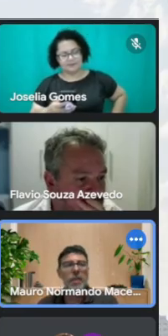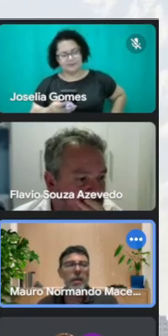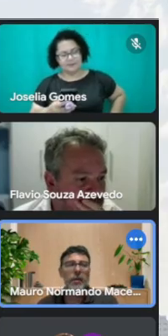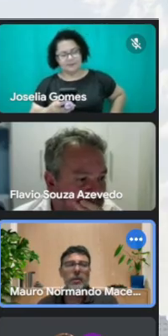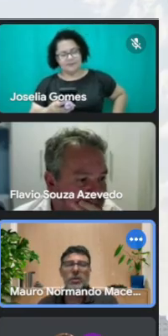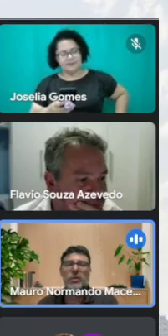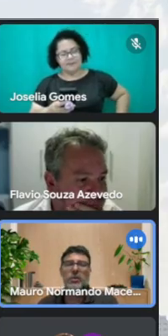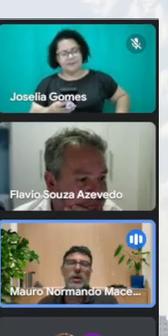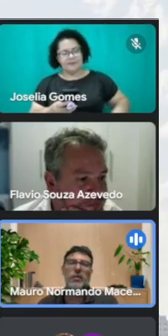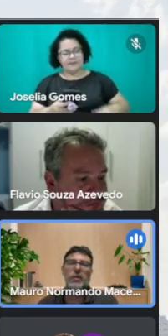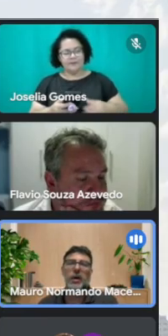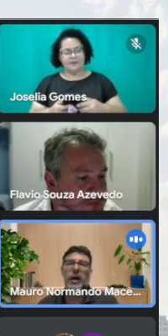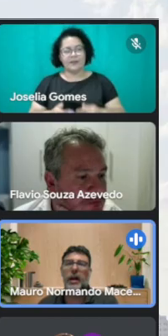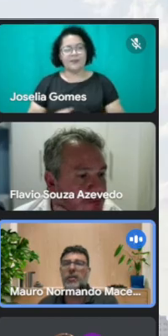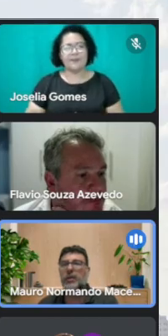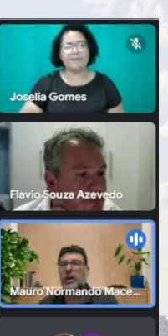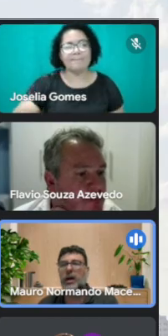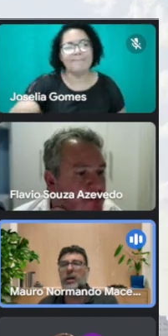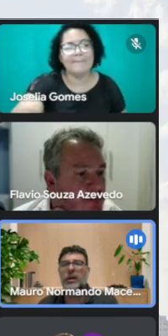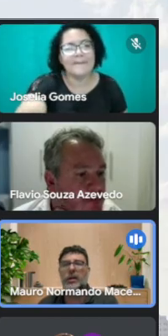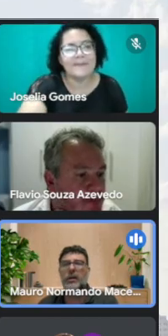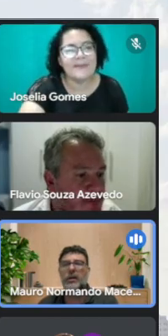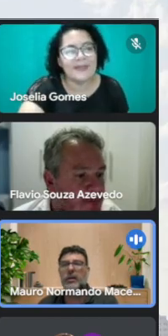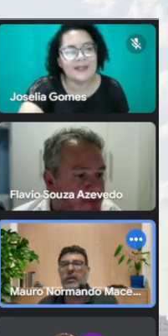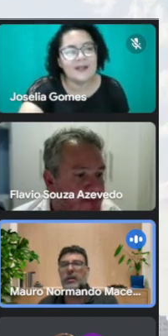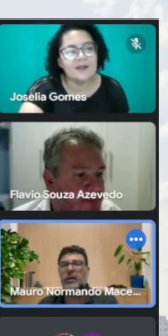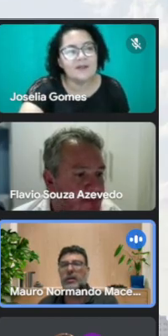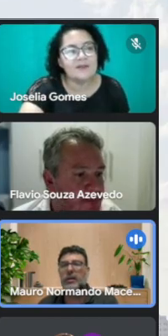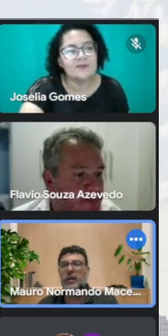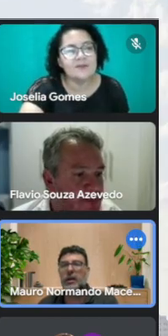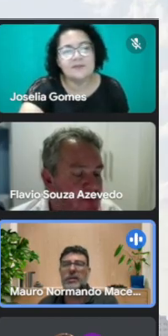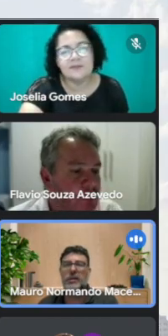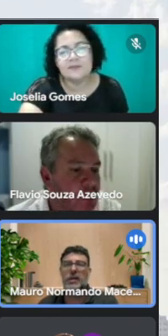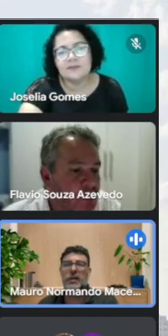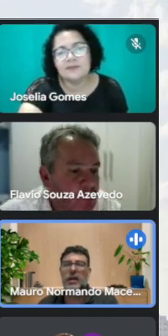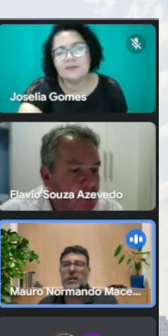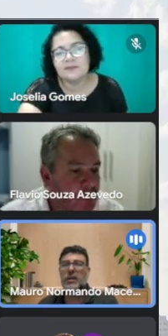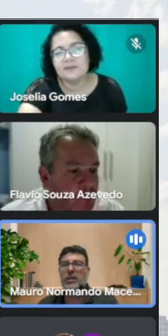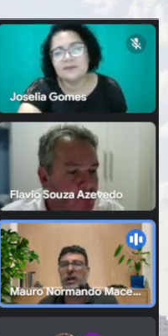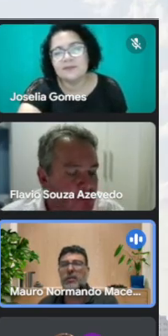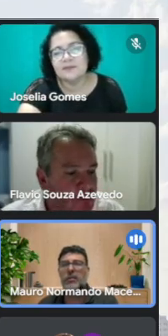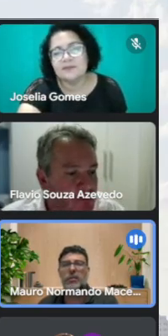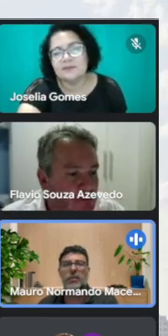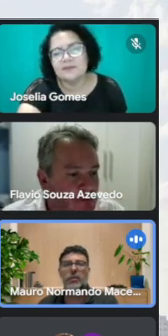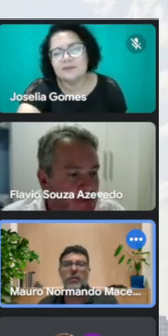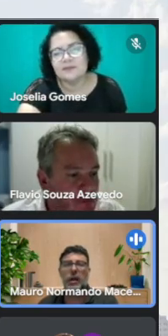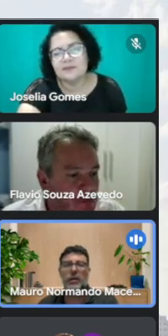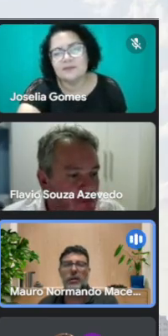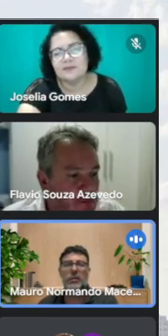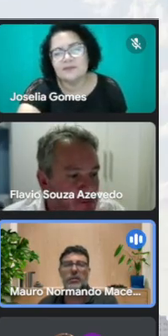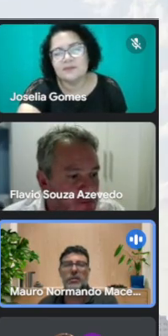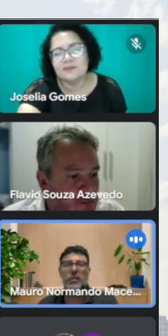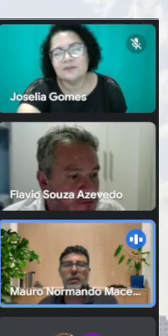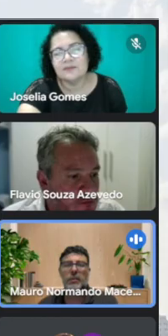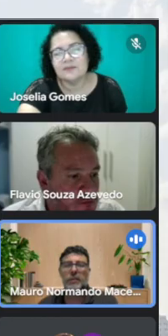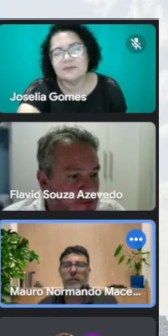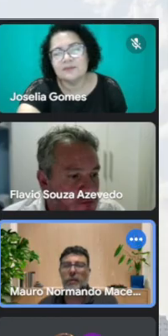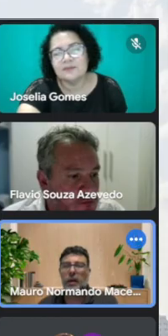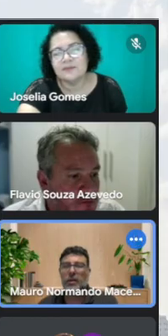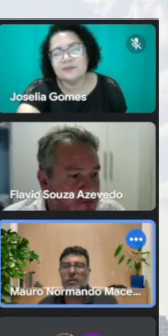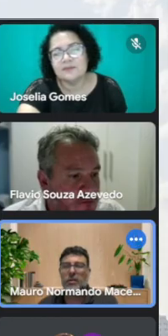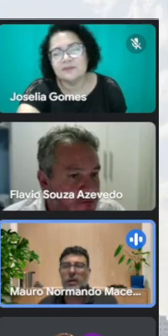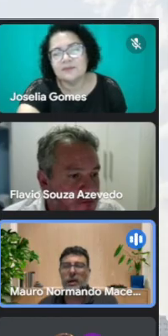grande discussão, porque aquela comunidade ali ia precisar sair. A gente escreveu um artigo